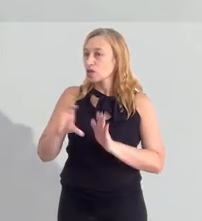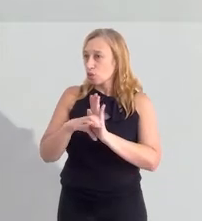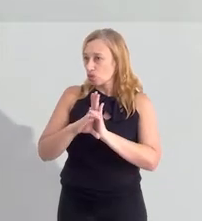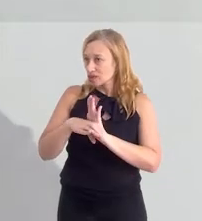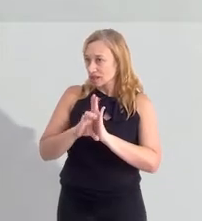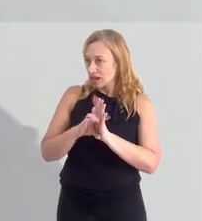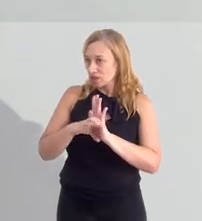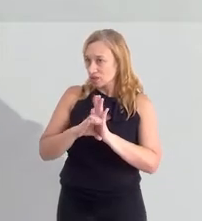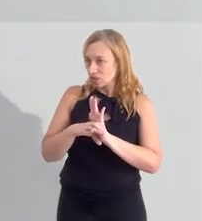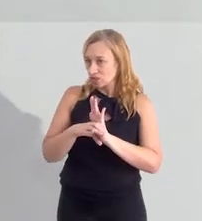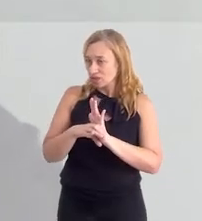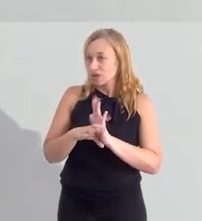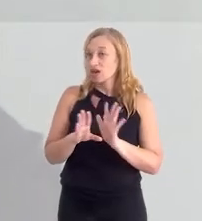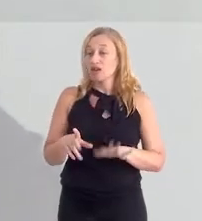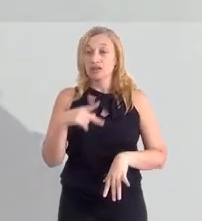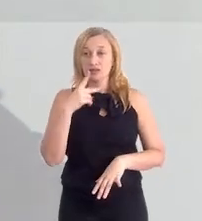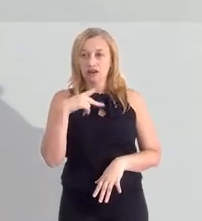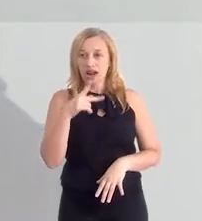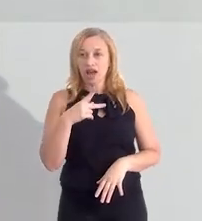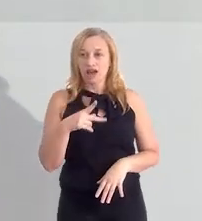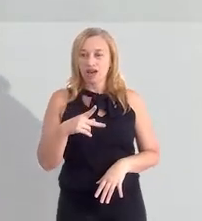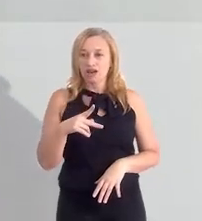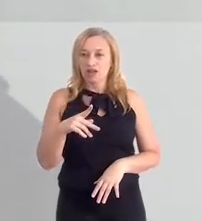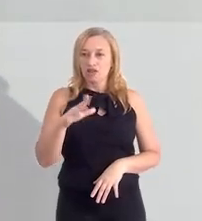conceito. É muito difícil que você diga assim: